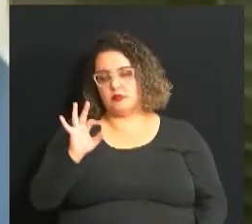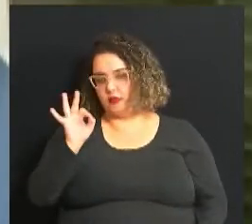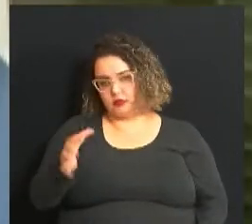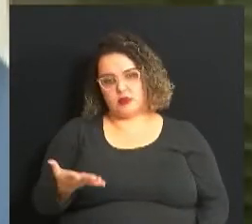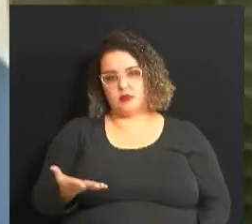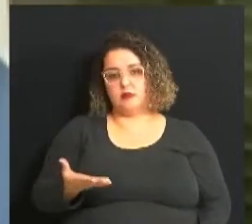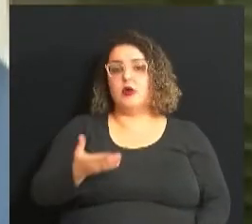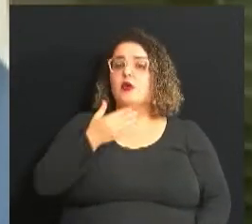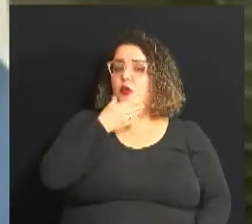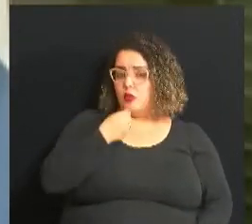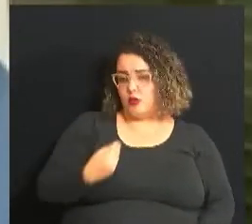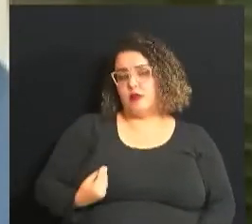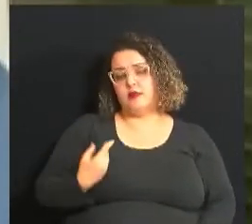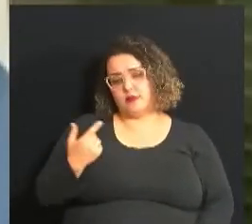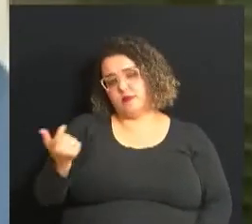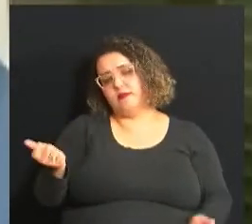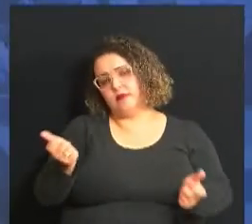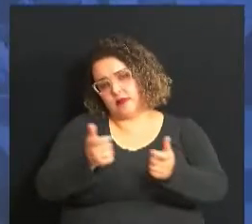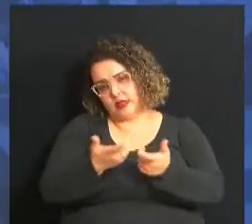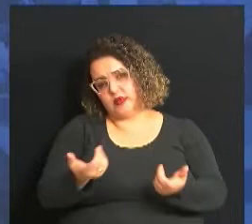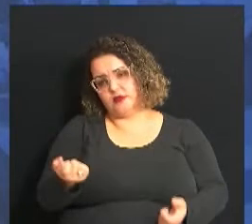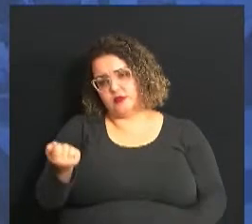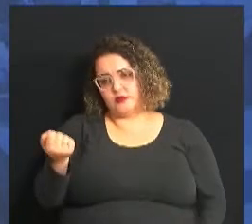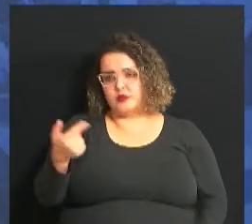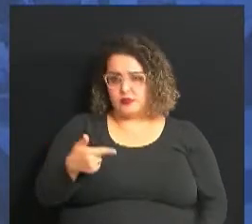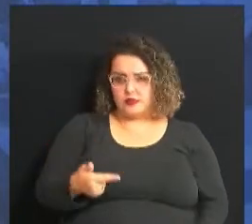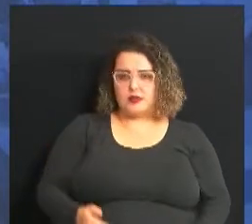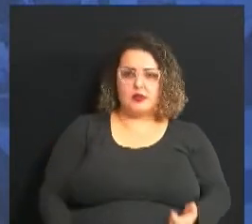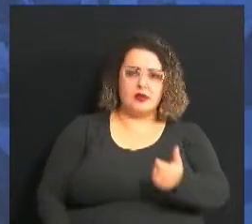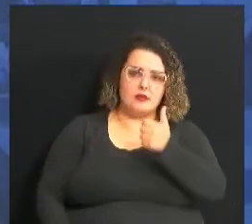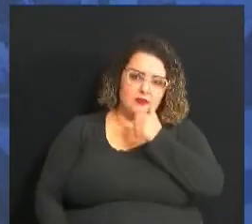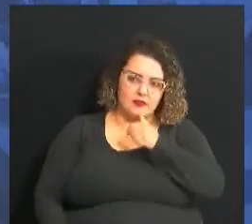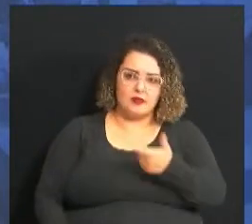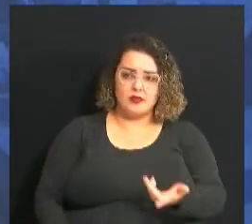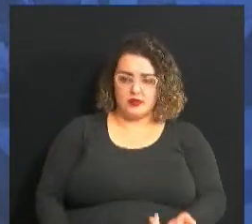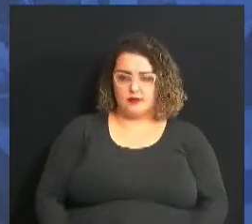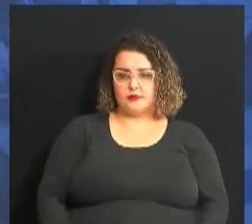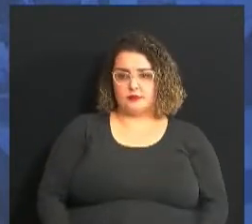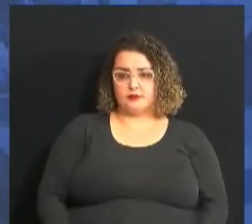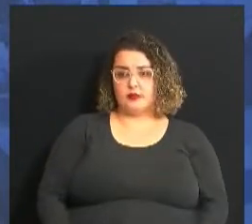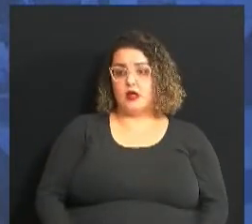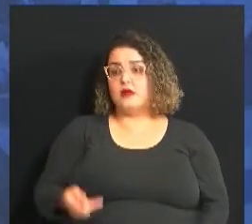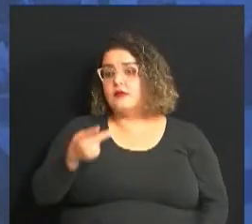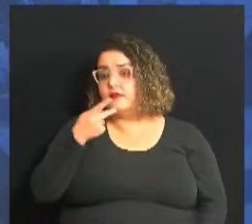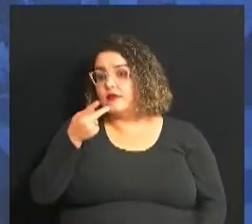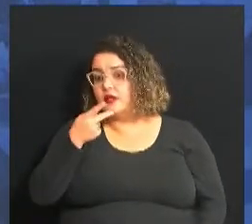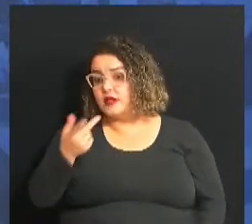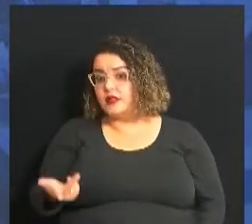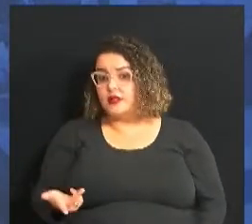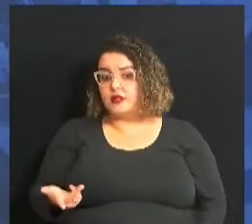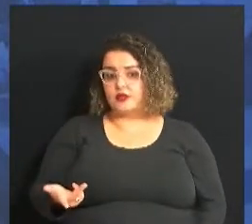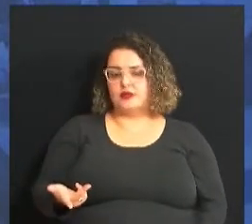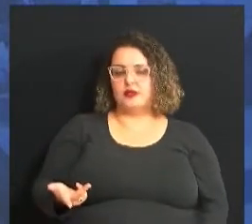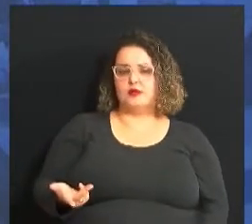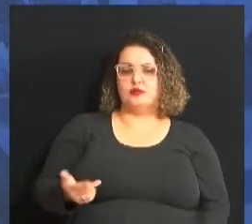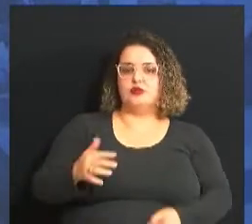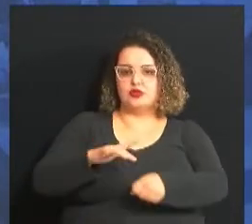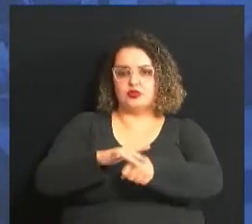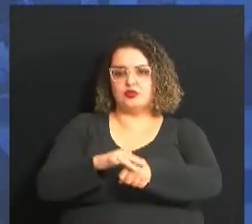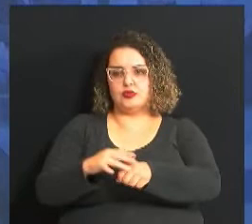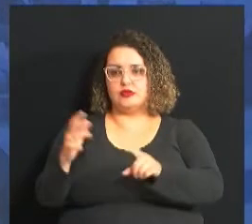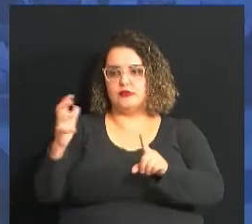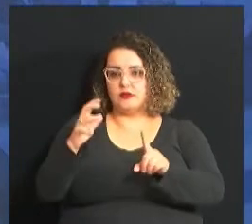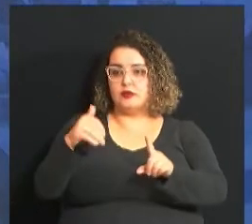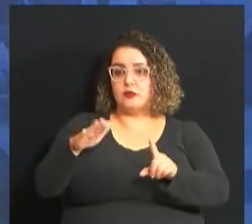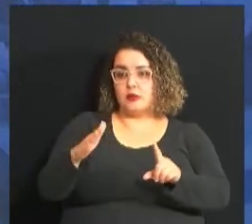que a mulher. Doutor, no primeiro bloco a gente também falou sobre algumas doenças que acabam afetando mais os homens, né? O